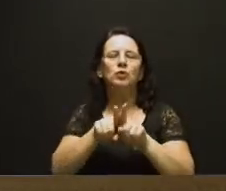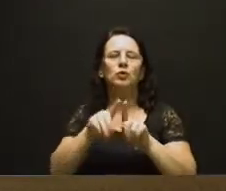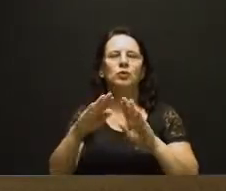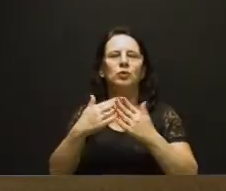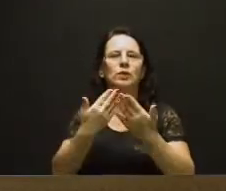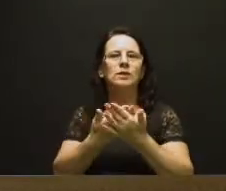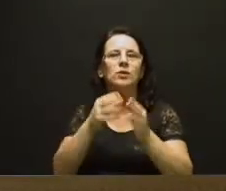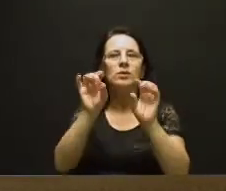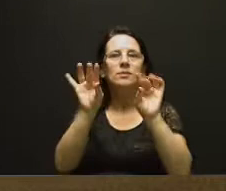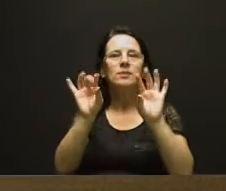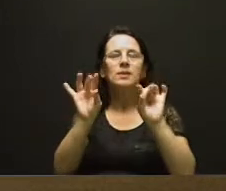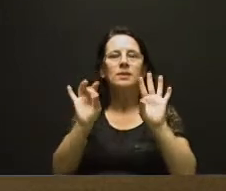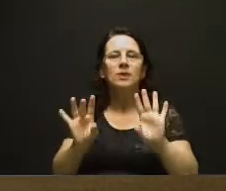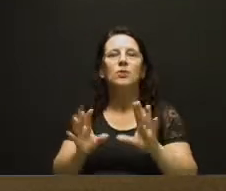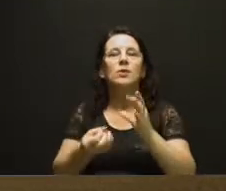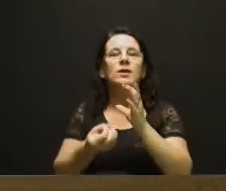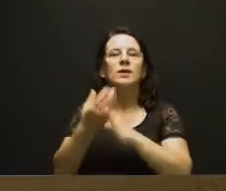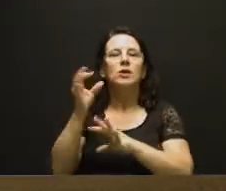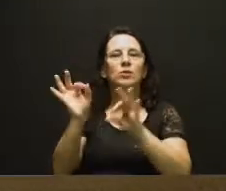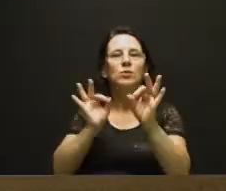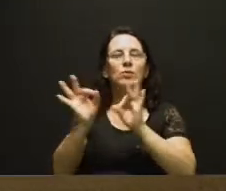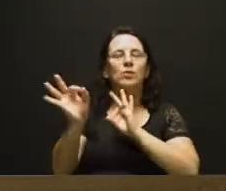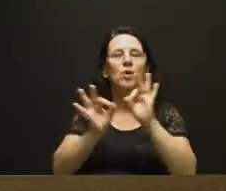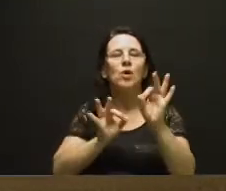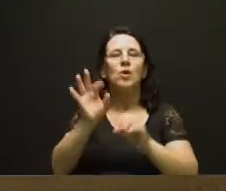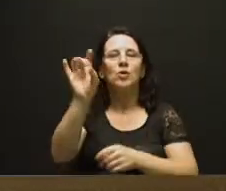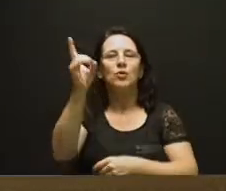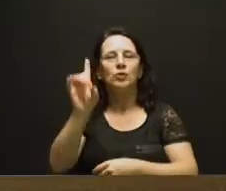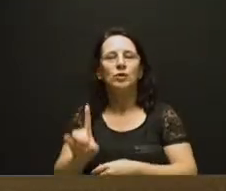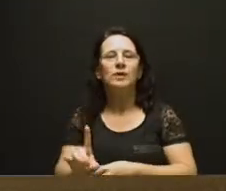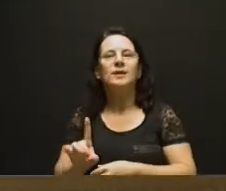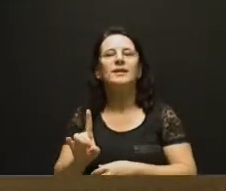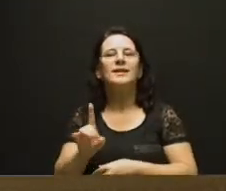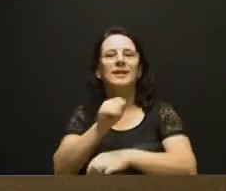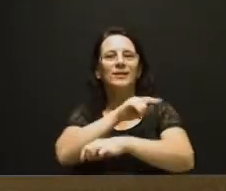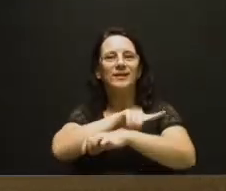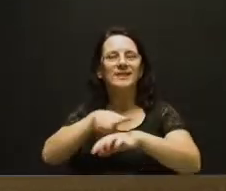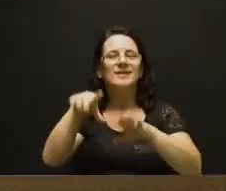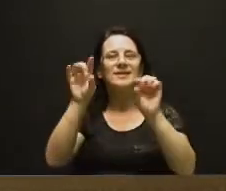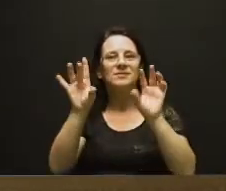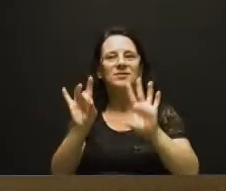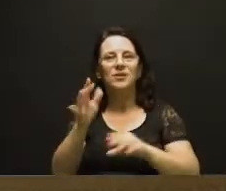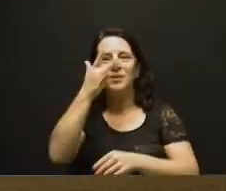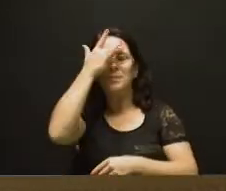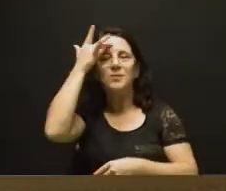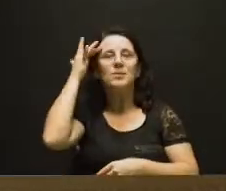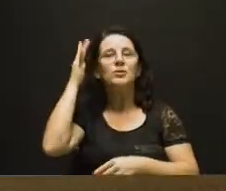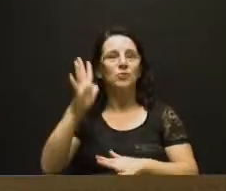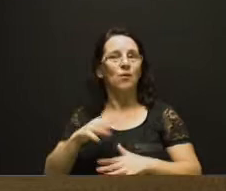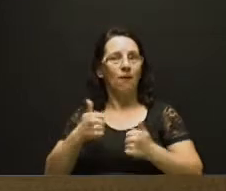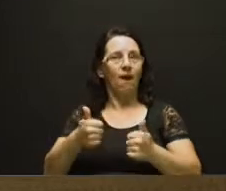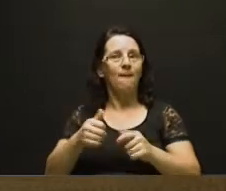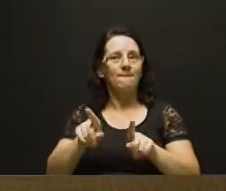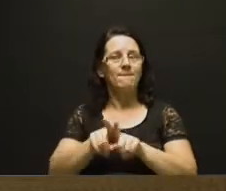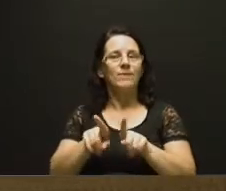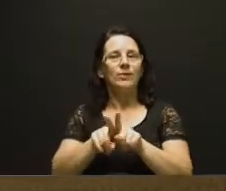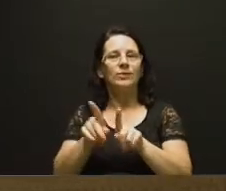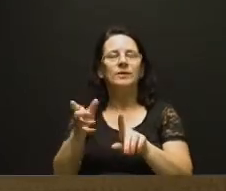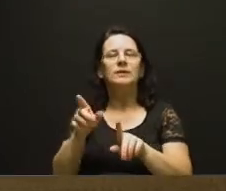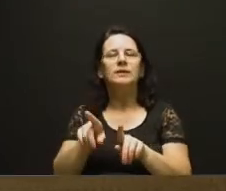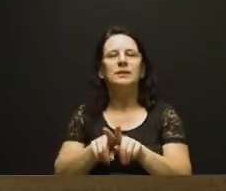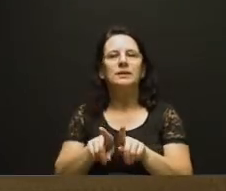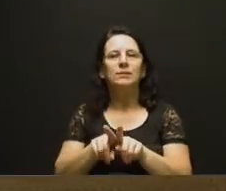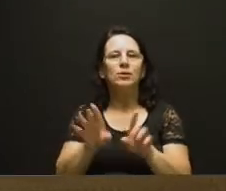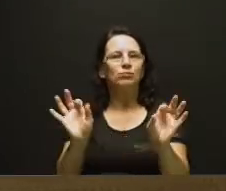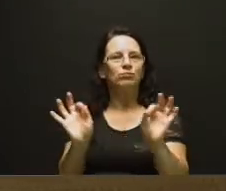temos eu estou criando na reforma diretoria para educação especial para trazermos alguém com esperteza inclusive já deixou